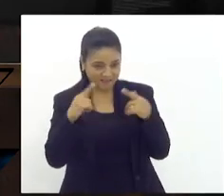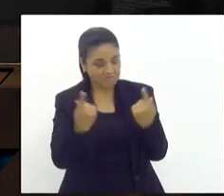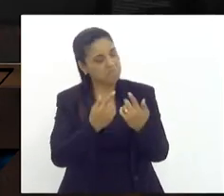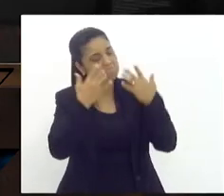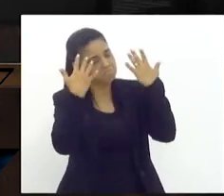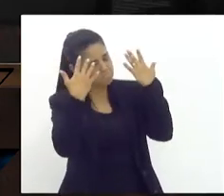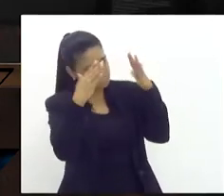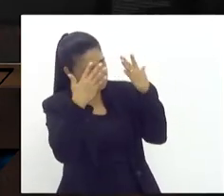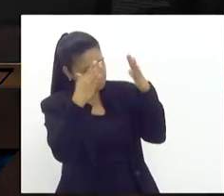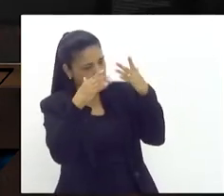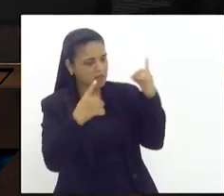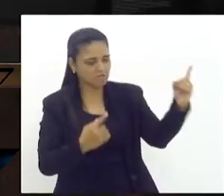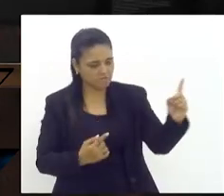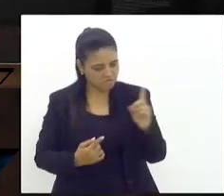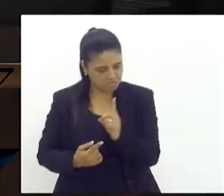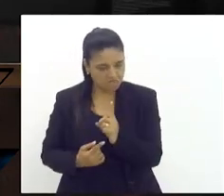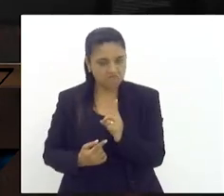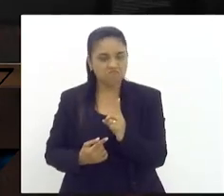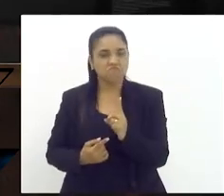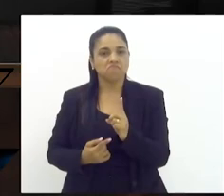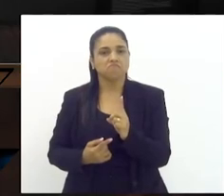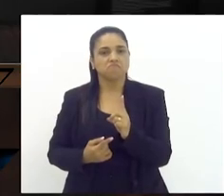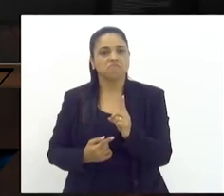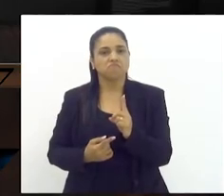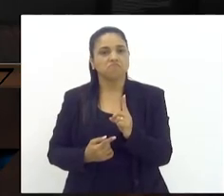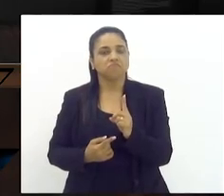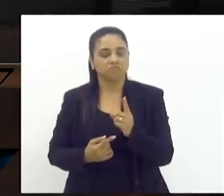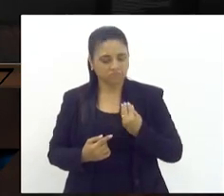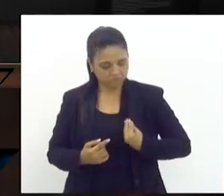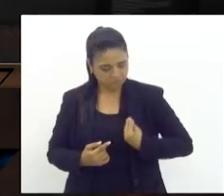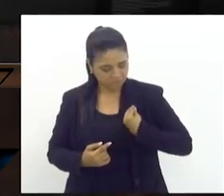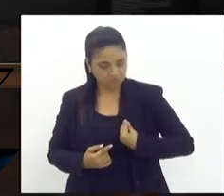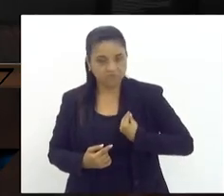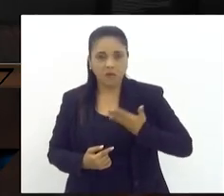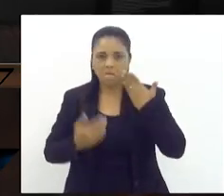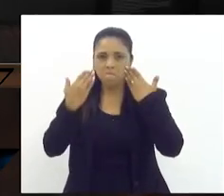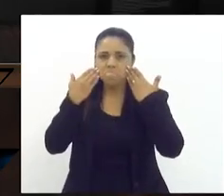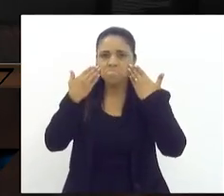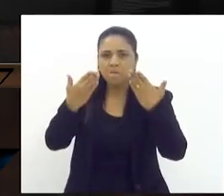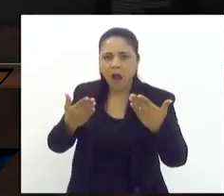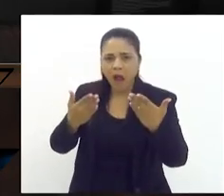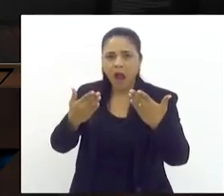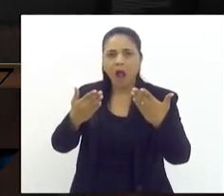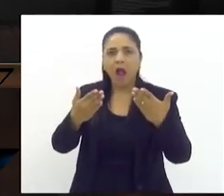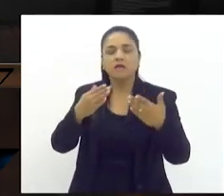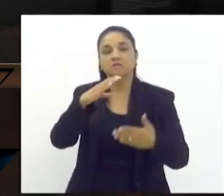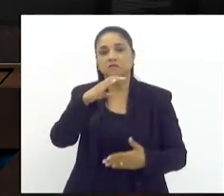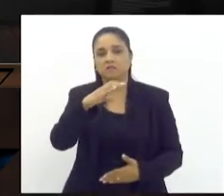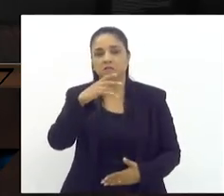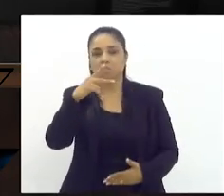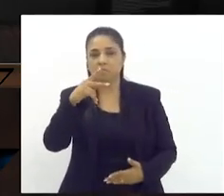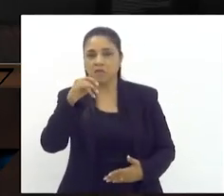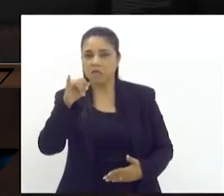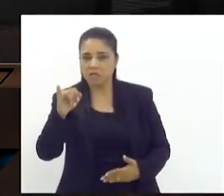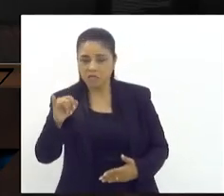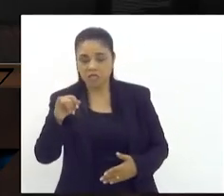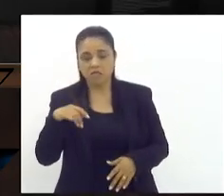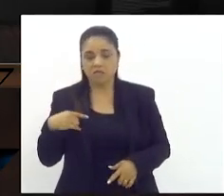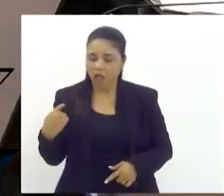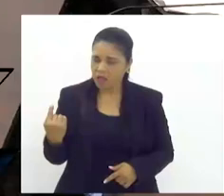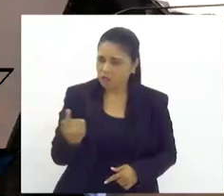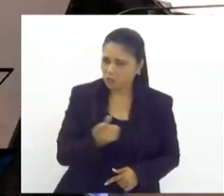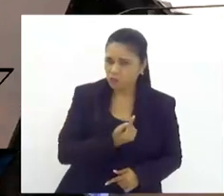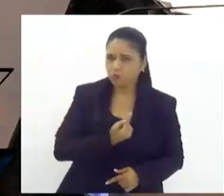porque tem vindo aqui tem colocado na sua presença sua cara na na CPI está aqui no nosso meio